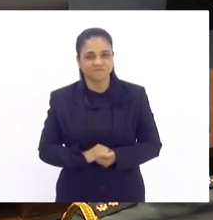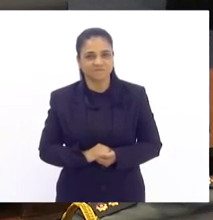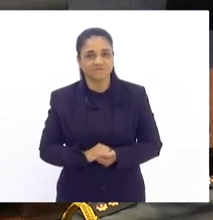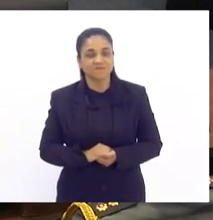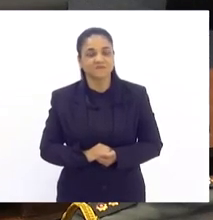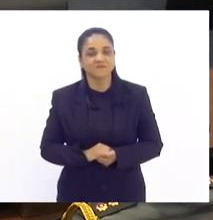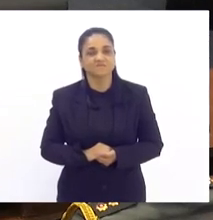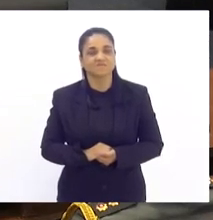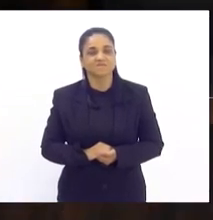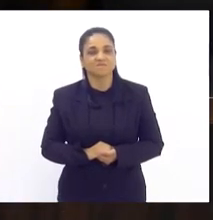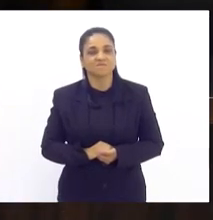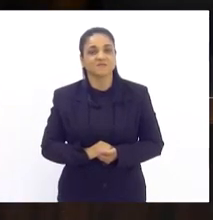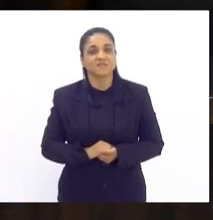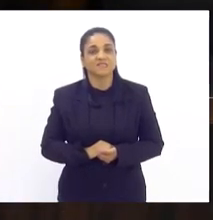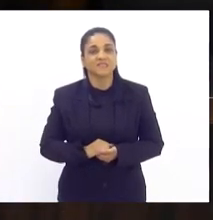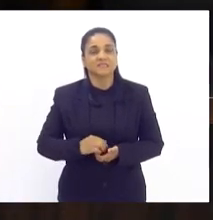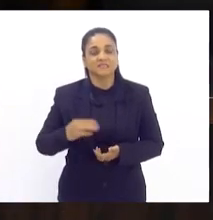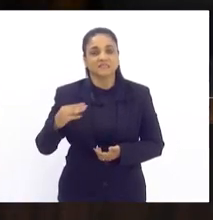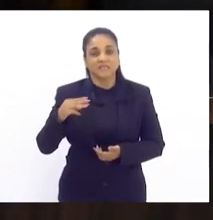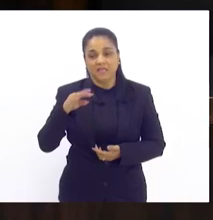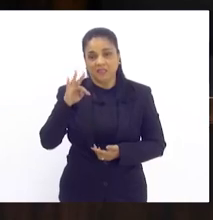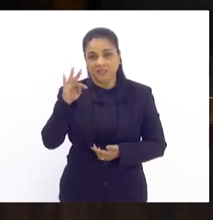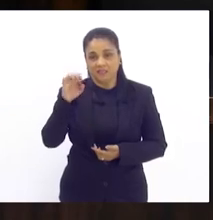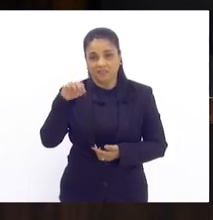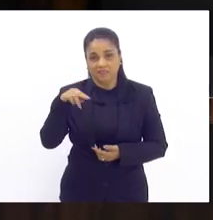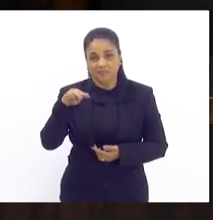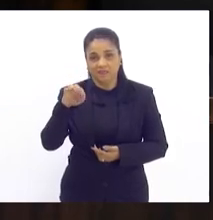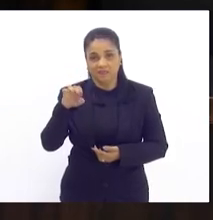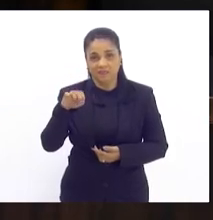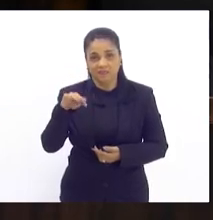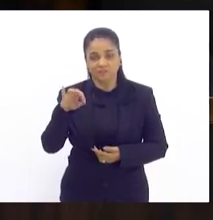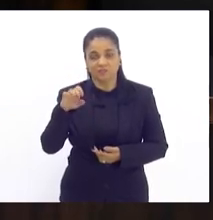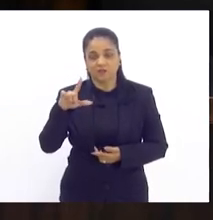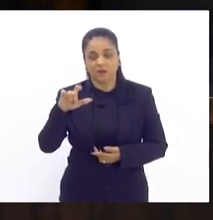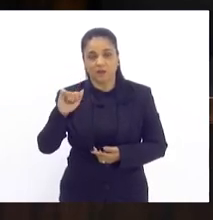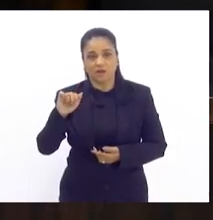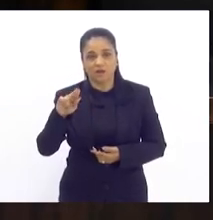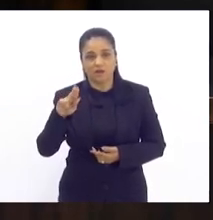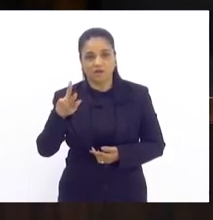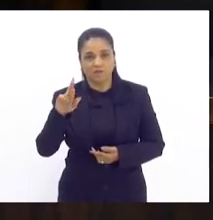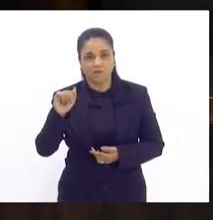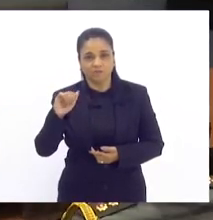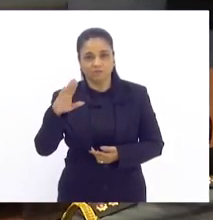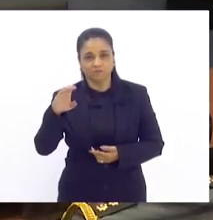Também nosso tenente-coronel Lauro César Portumaia,